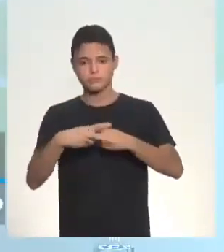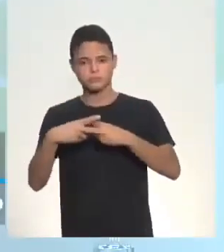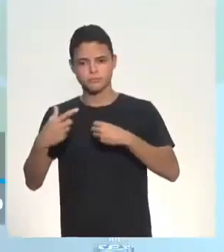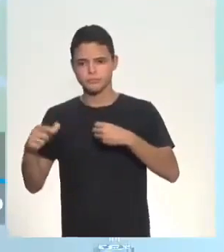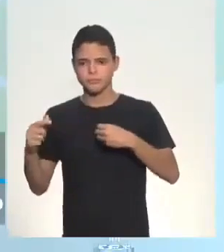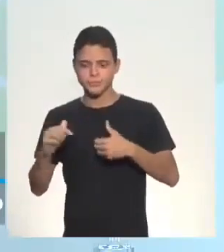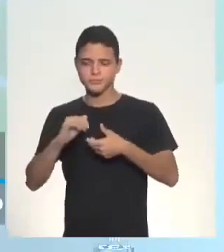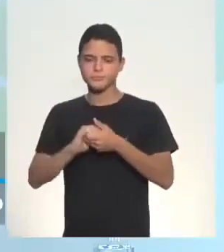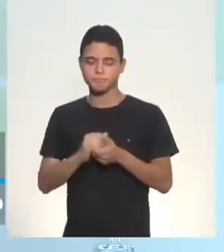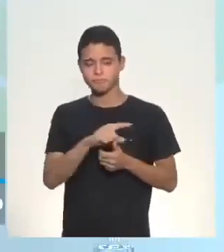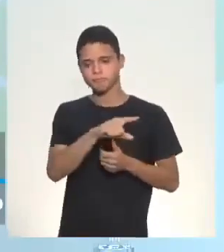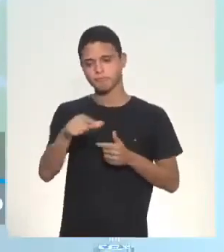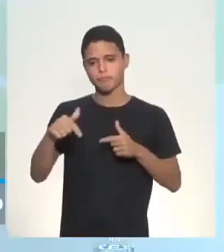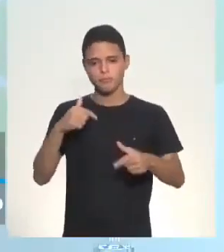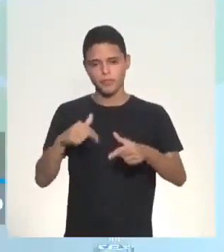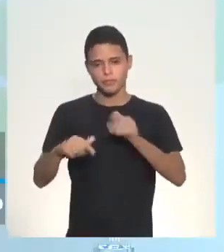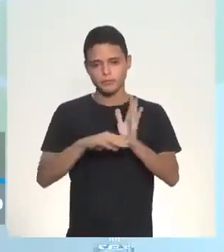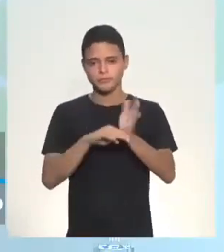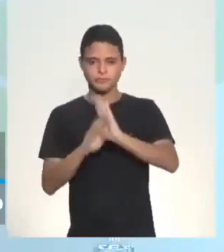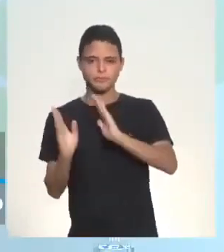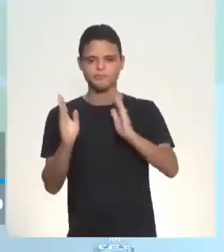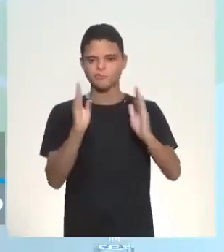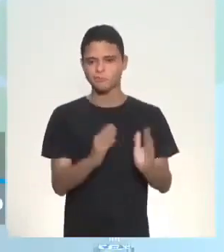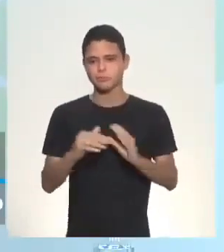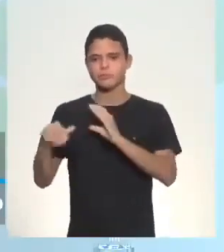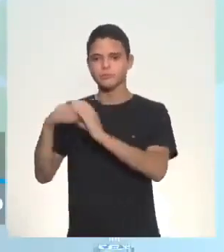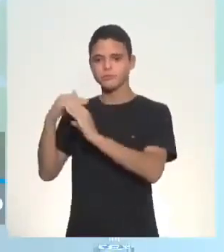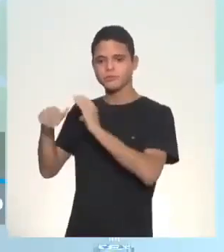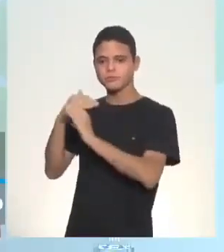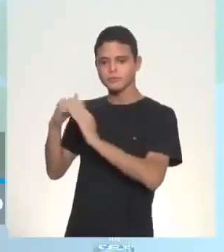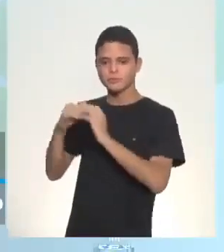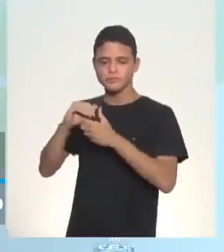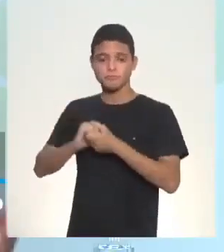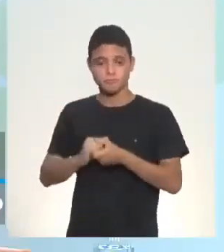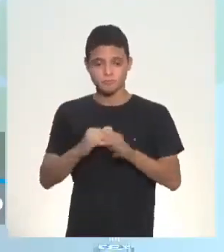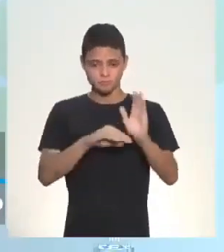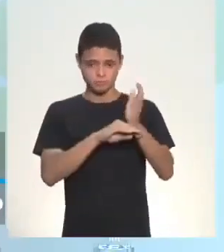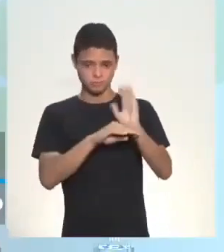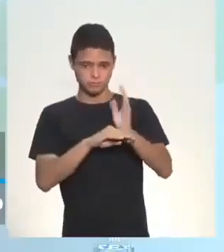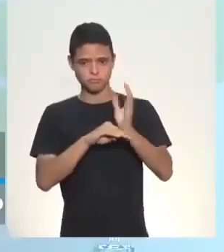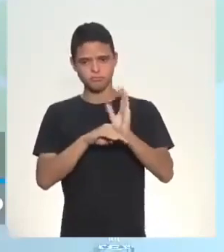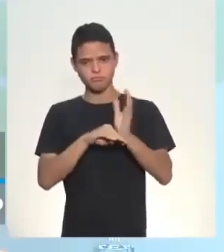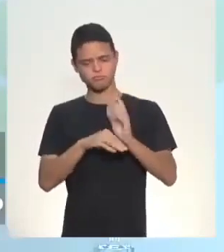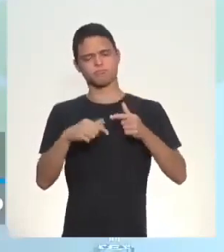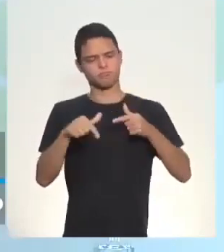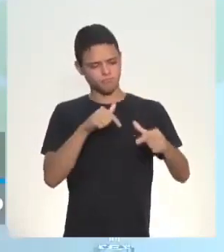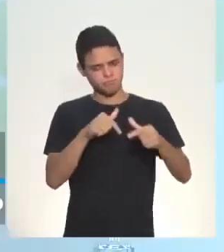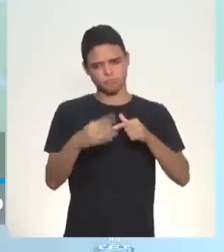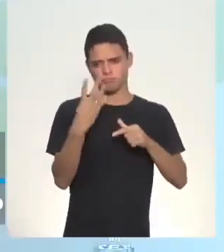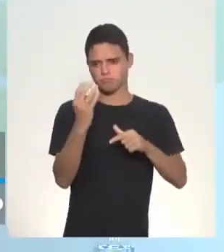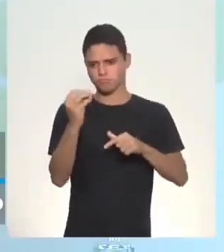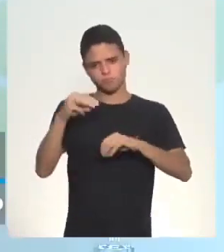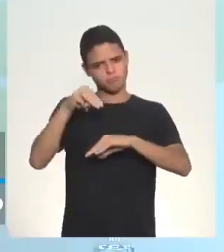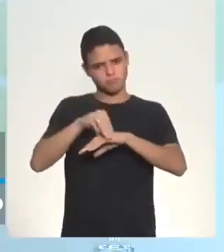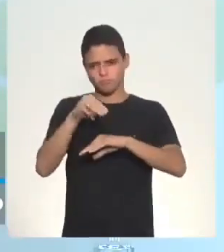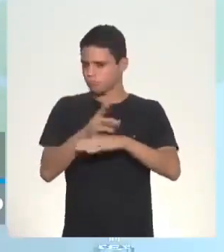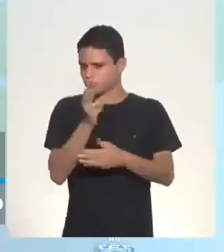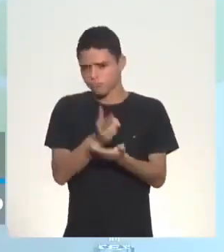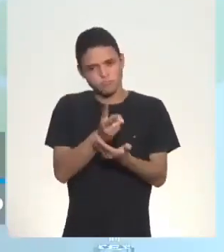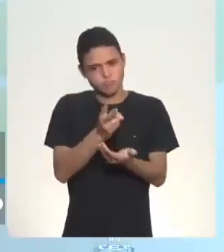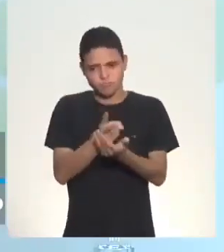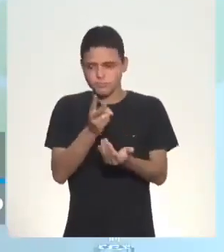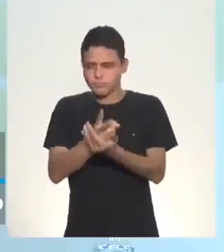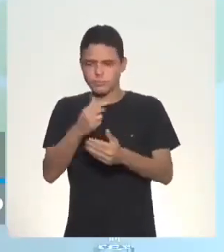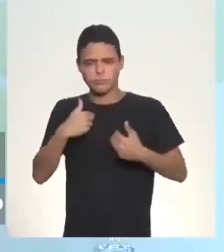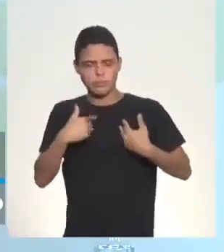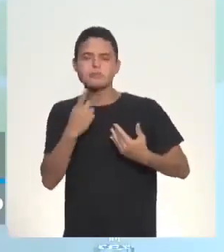inteiro, vocês expressando, o vídeo passando as mensagens. Gente, esse vídeo dá para trabalhar uns 40 minutos sem parar. Né? Eu estou aqui com água na boca querendo